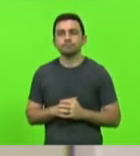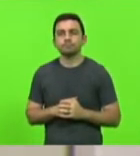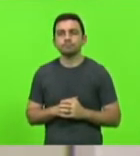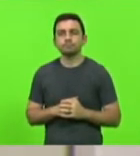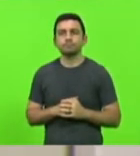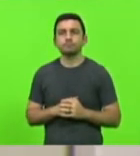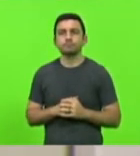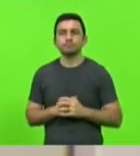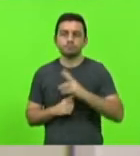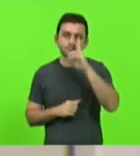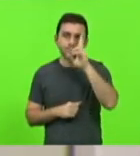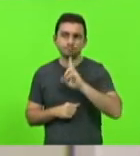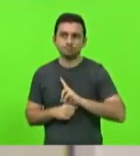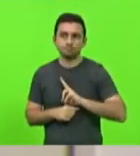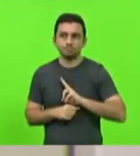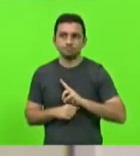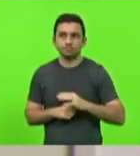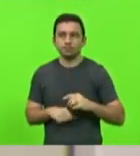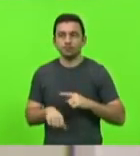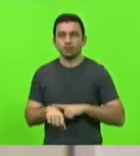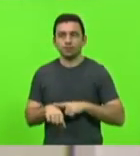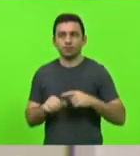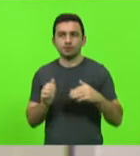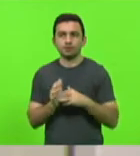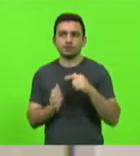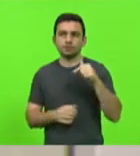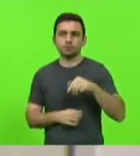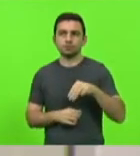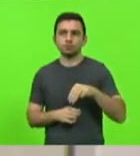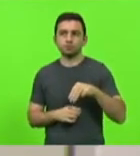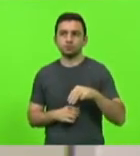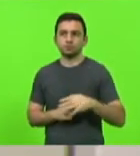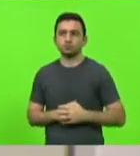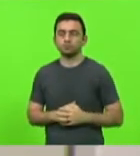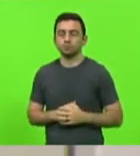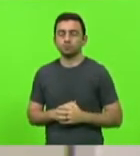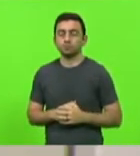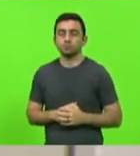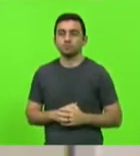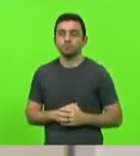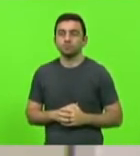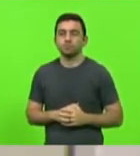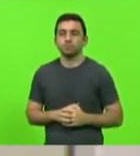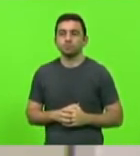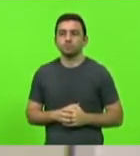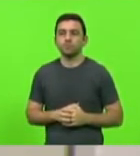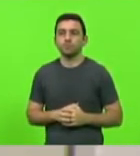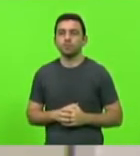Ivan Nates. Vossa Excelência terá 7 minutos e 30 segundos, deputado.